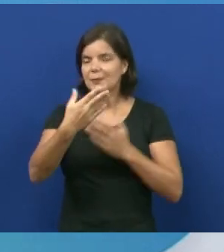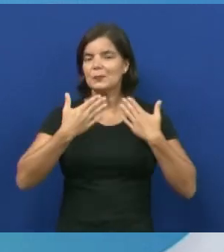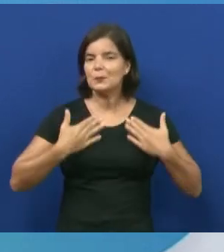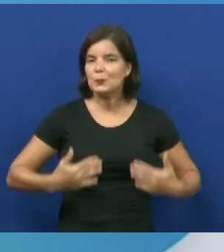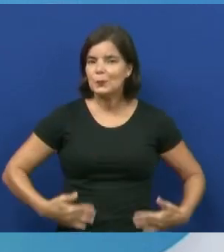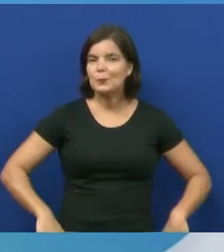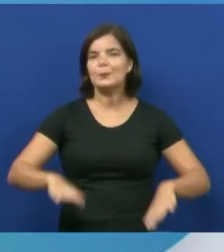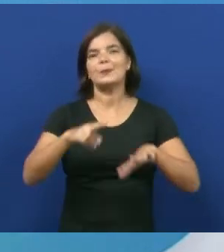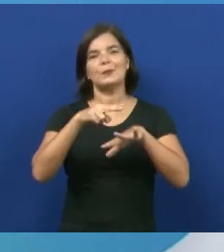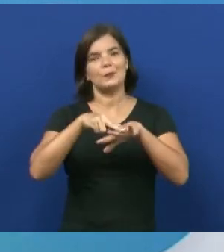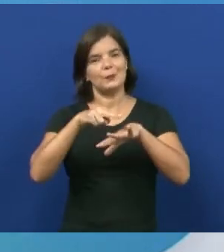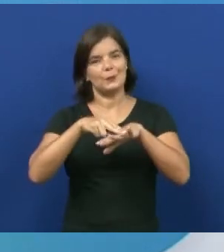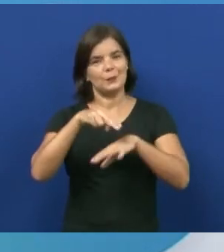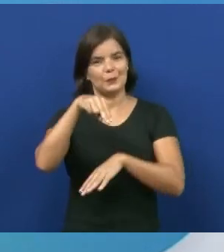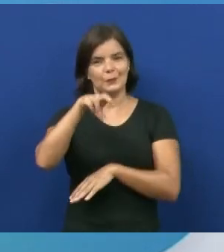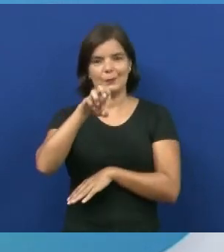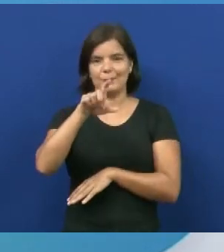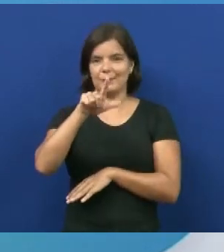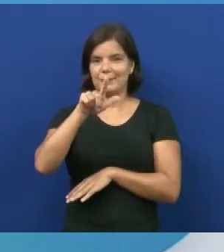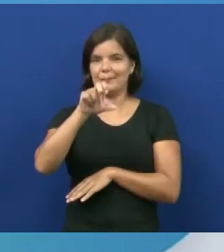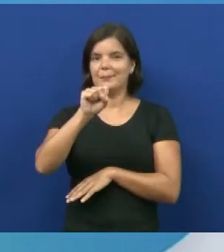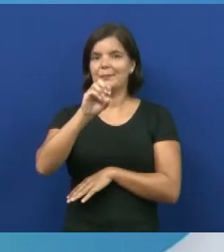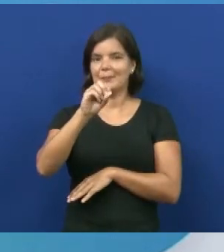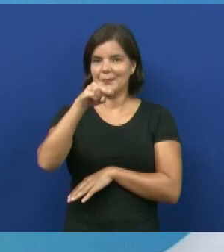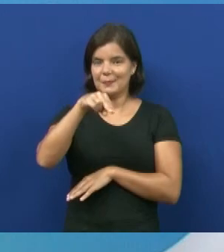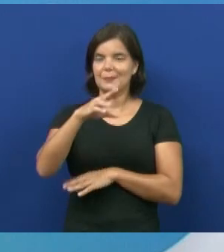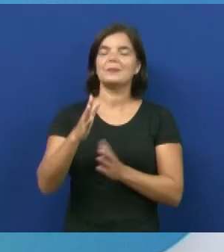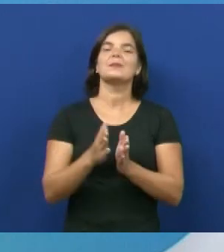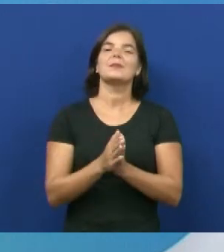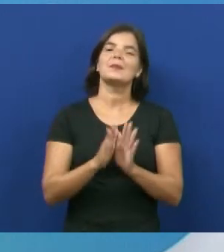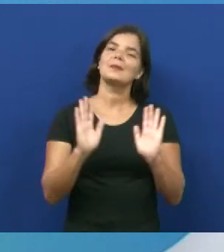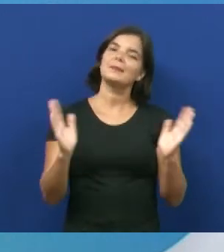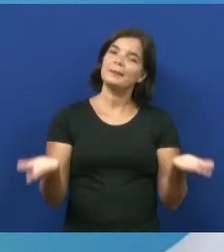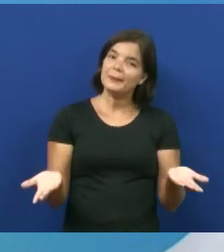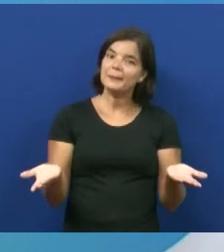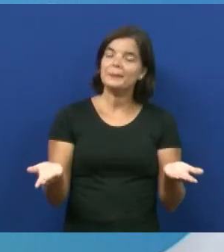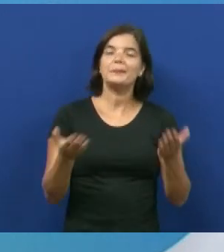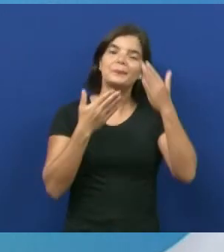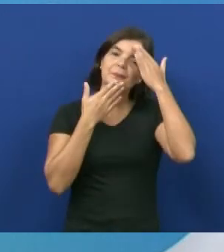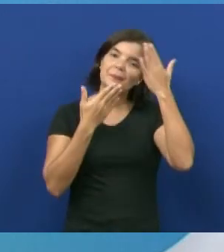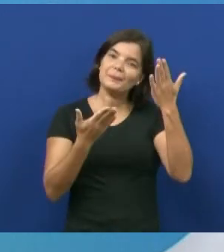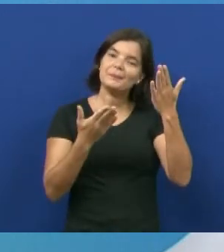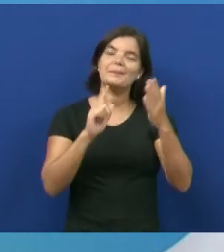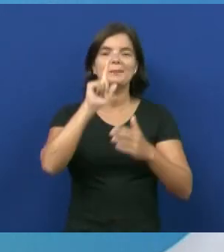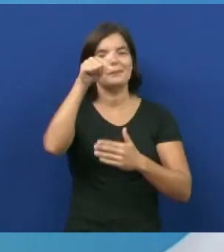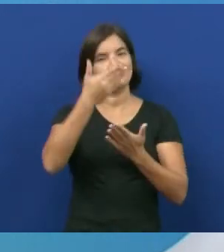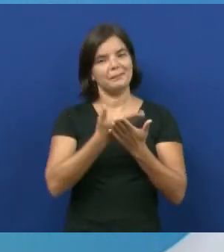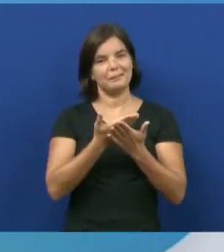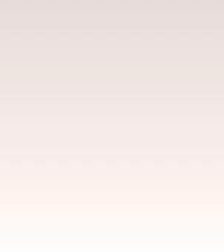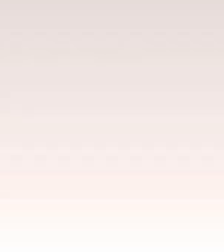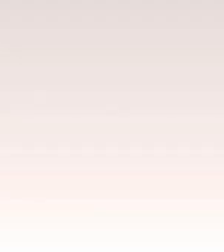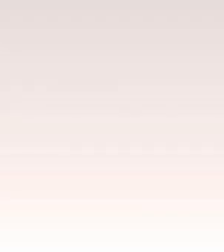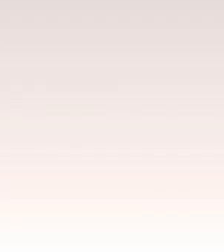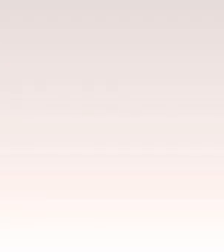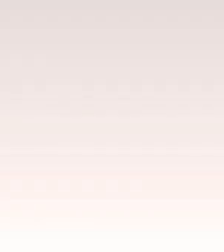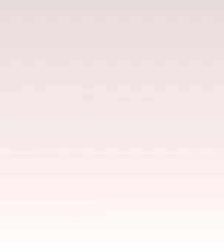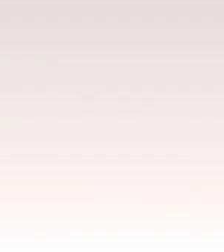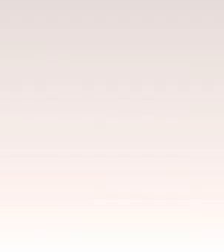de Noiva, de Nelson Rodrigues. Eu ia confundindo tudo. Mas é isso, gente. Obrigada. A gente se encontra na próxima.